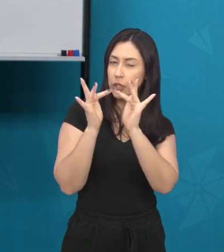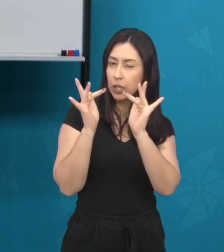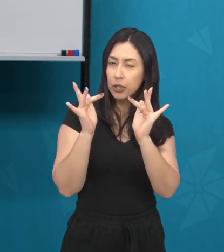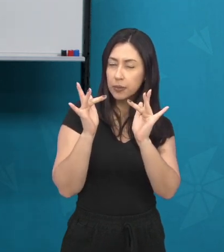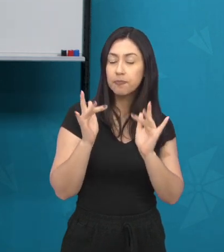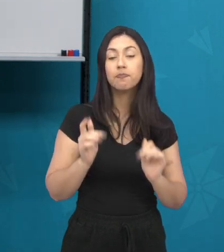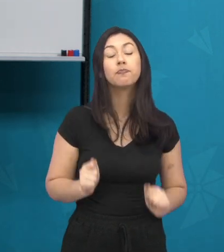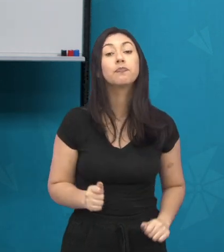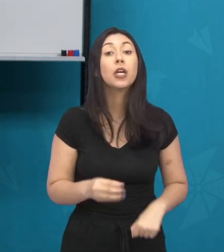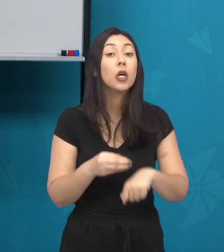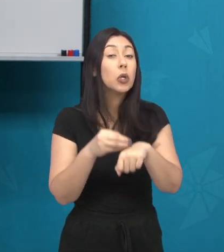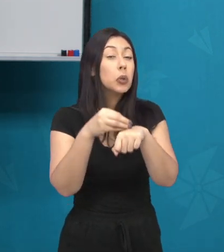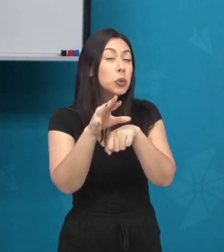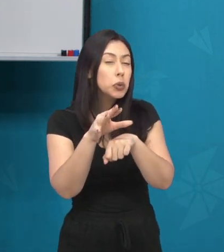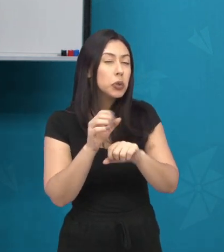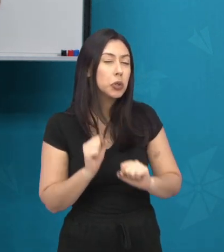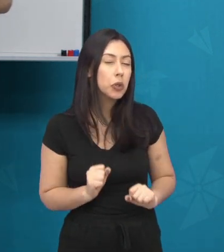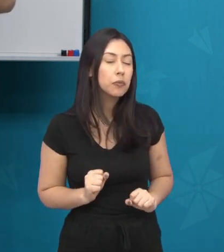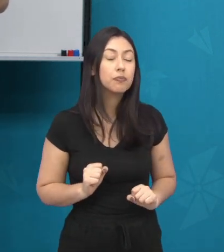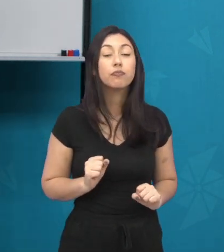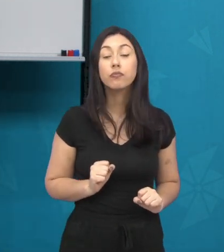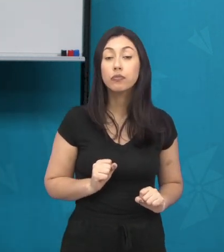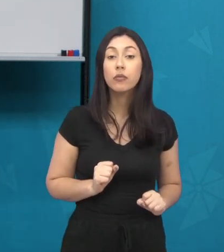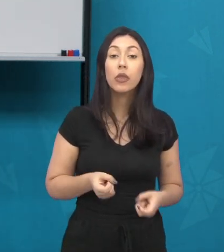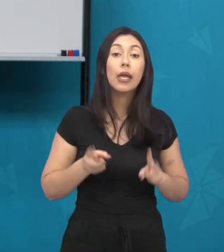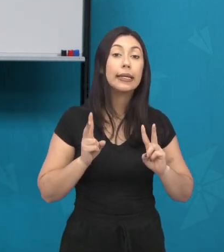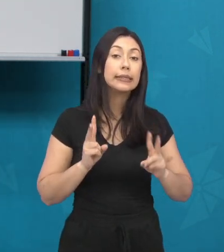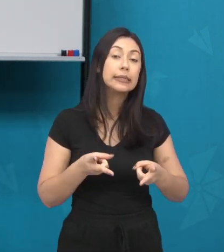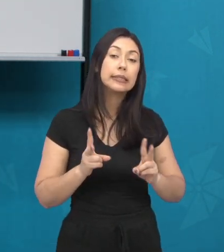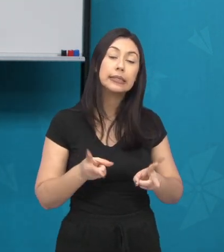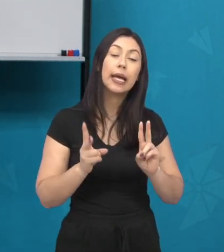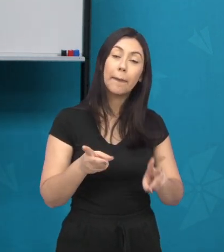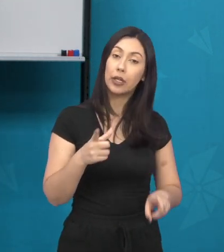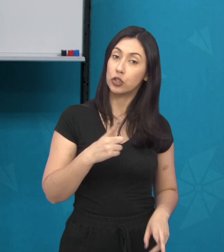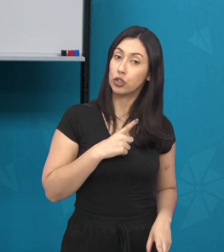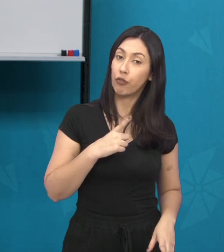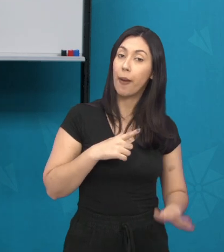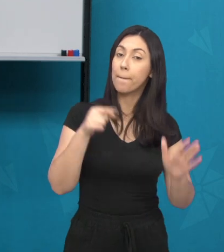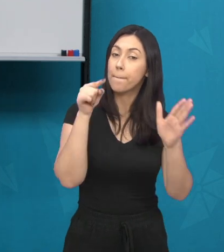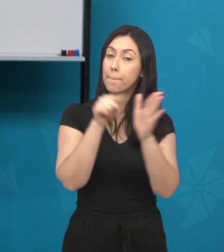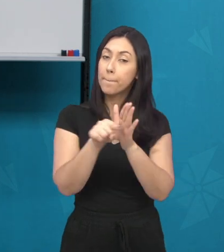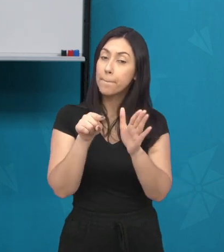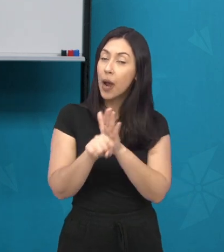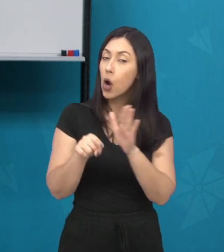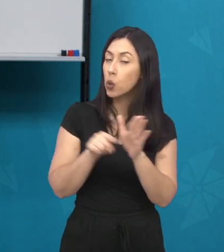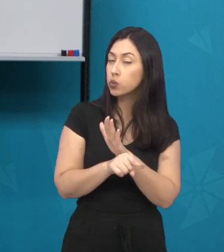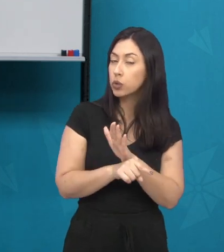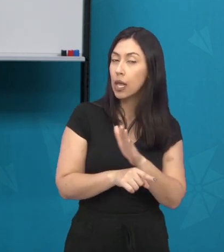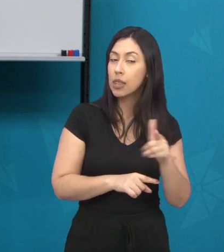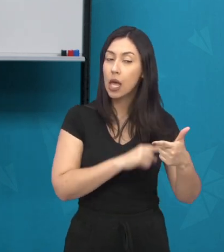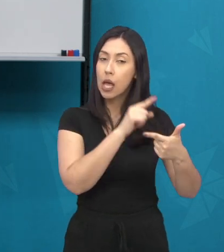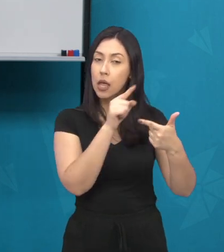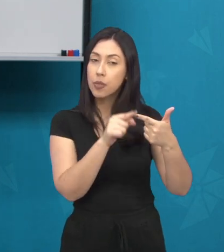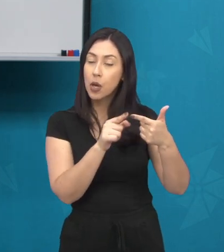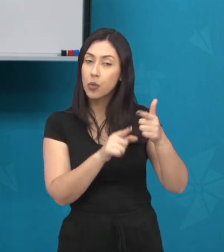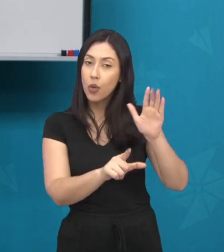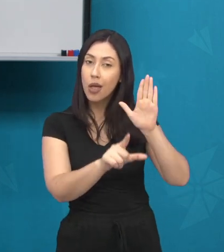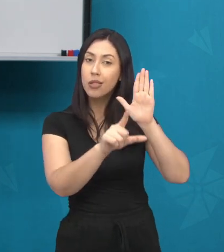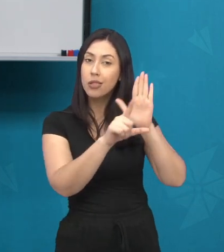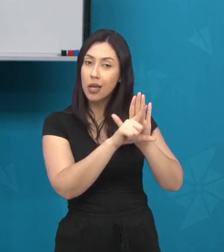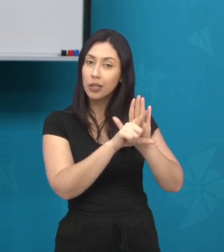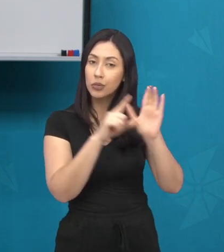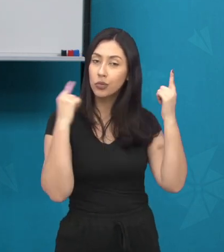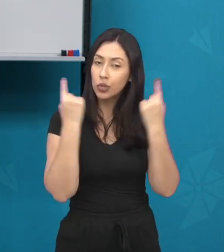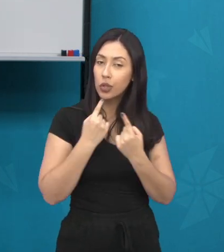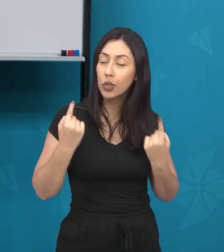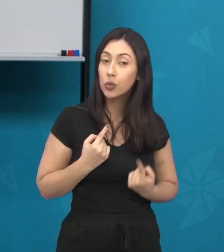tranquilo dica bizu pra prova sempre que você tiver questões envolvendo Segunda Lei de Newton faça o que a gente chama